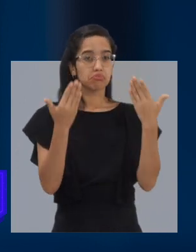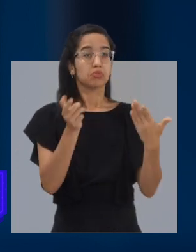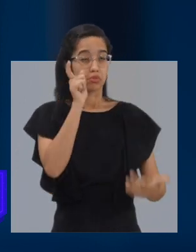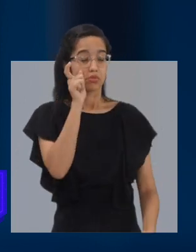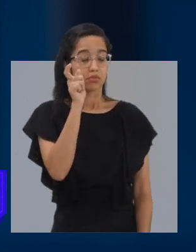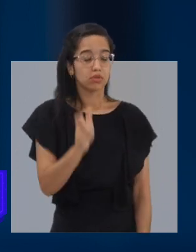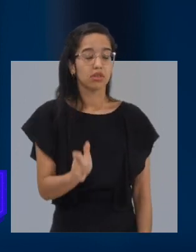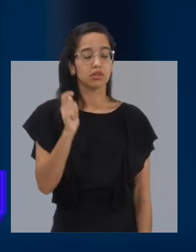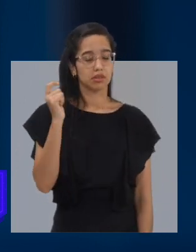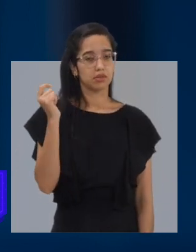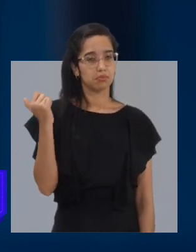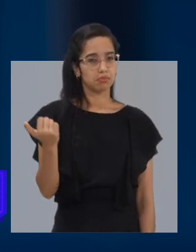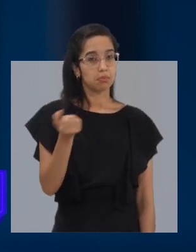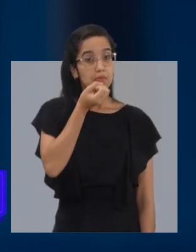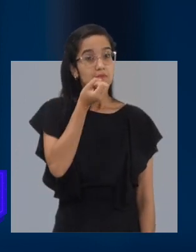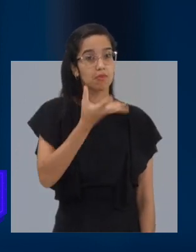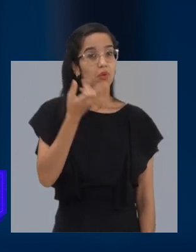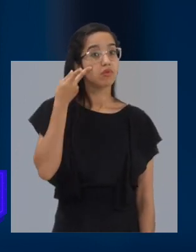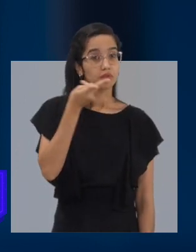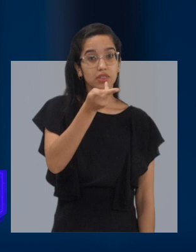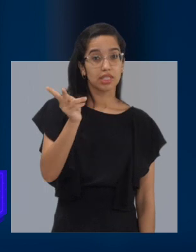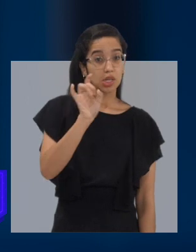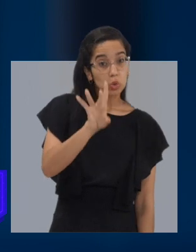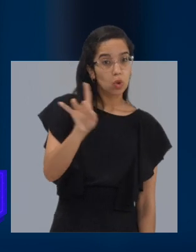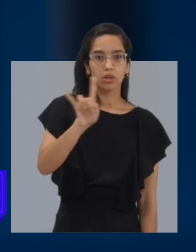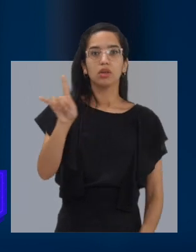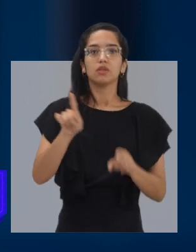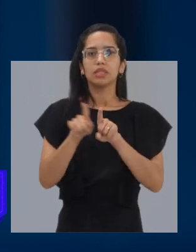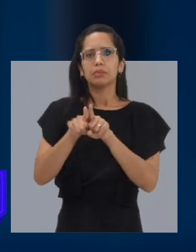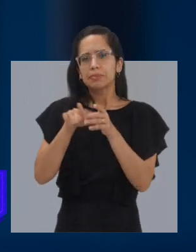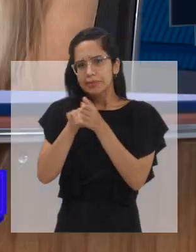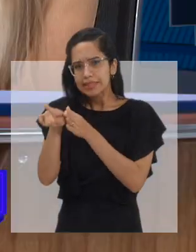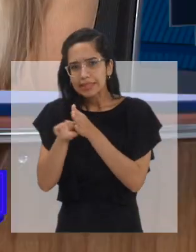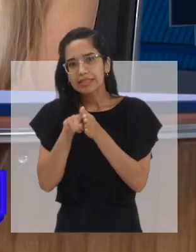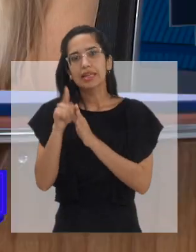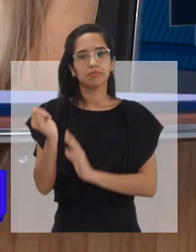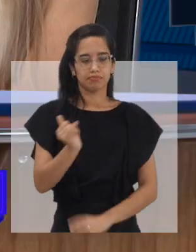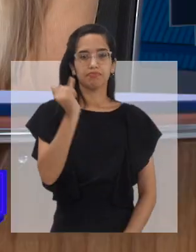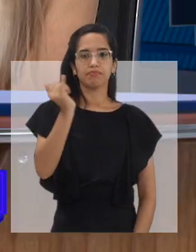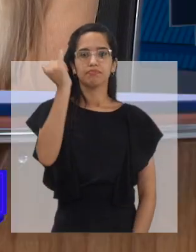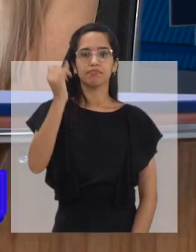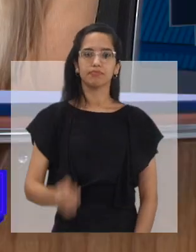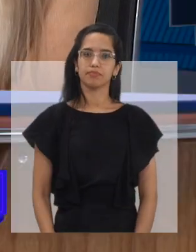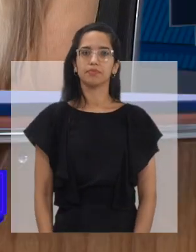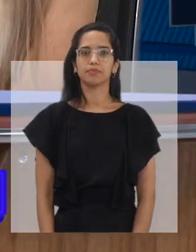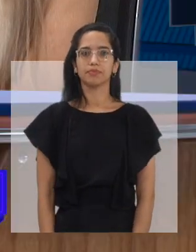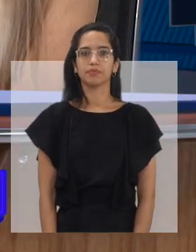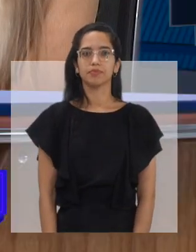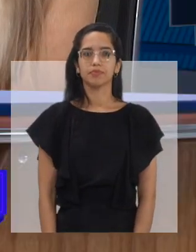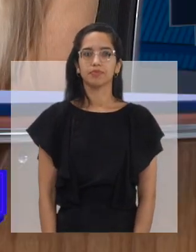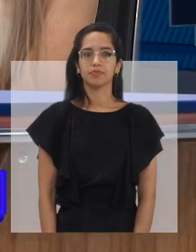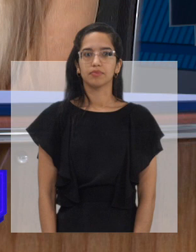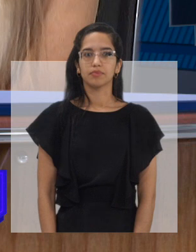muito a pena não só visitar, mas também estudar, pesquisar. Então pesquisar, por exemplo, o acervo,